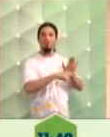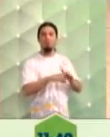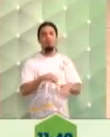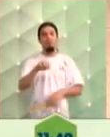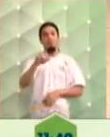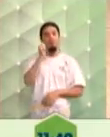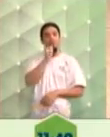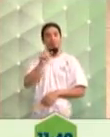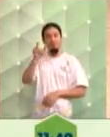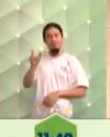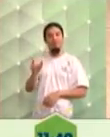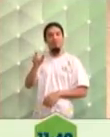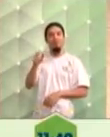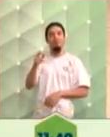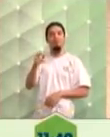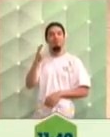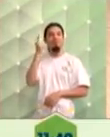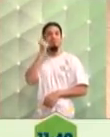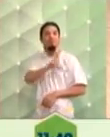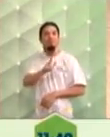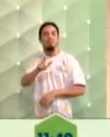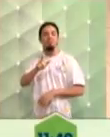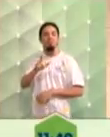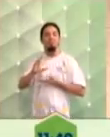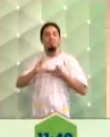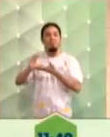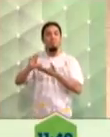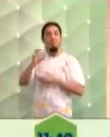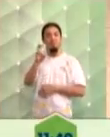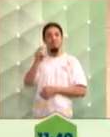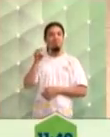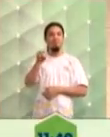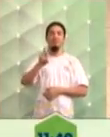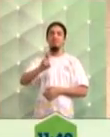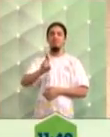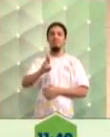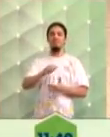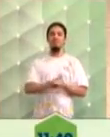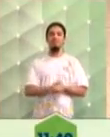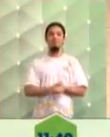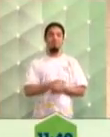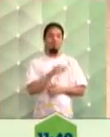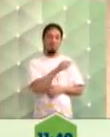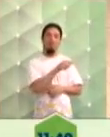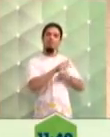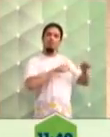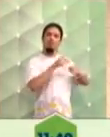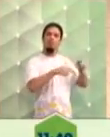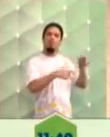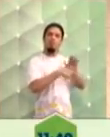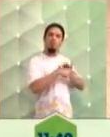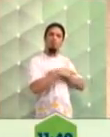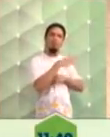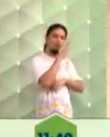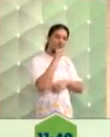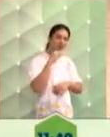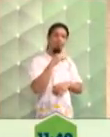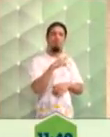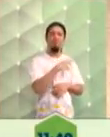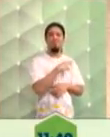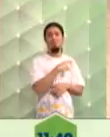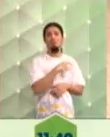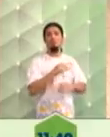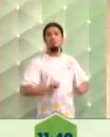ganhou R$5.000. Parabéns, Elis. E o Grupo de Apoio à Criança com Câncer é um grupo que trabalha com as crianças que tem, que sofre de qualquer tipo de